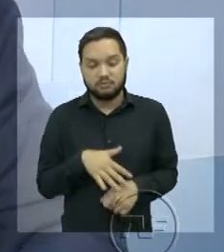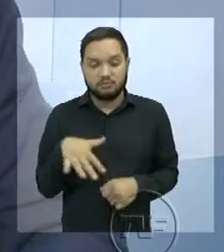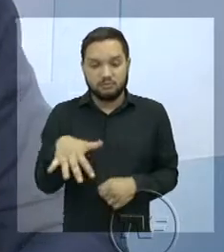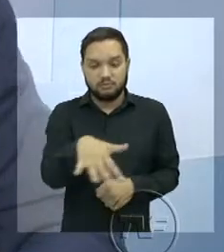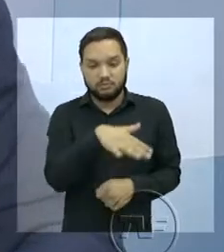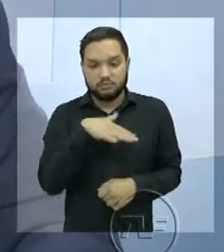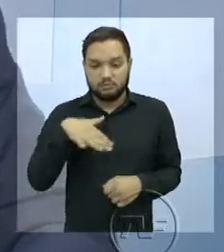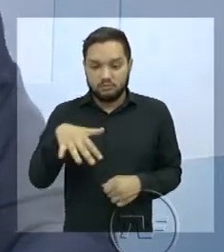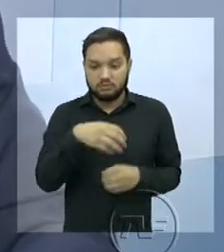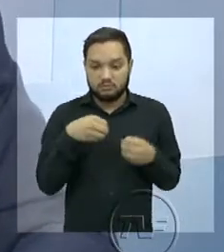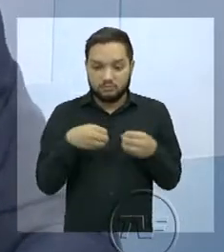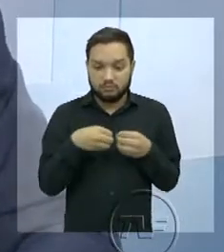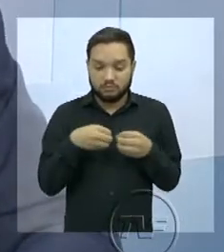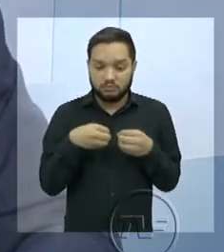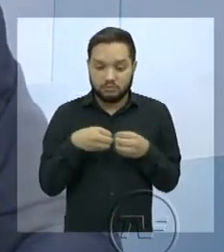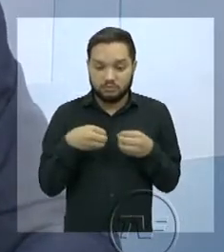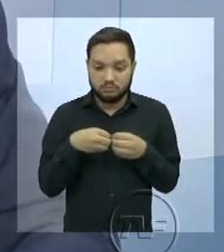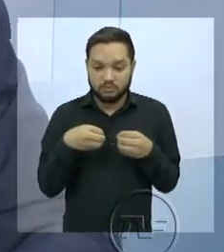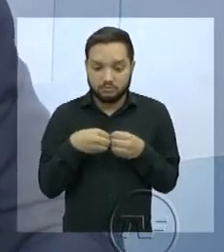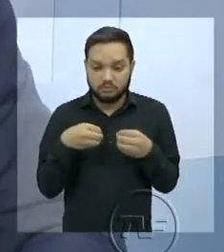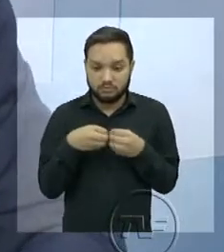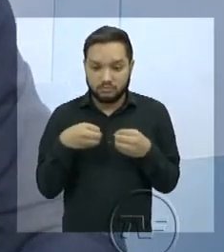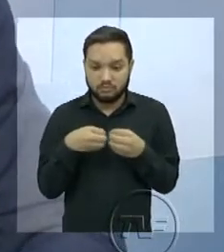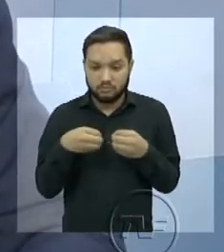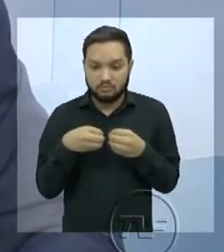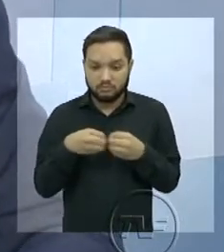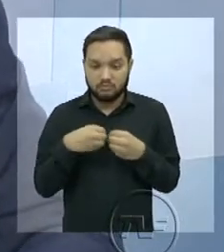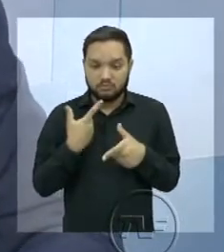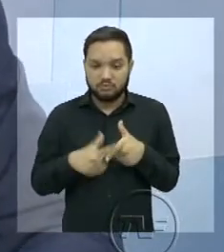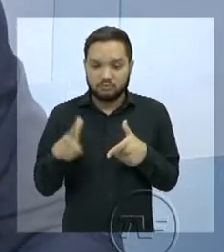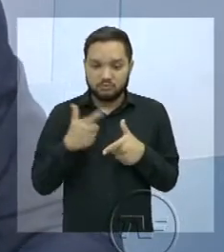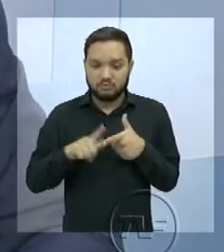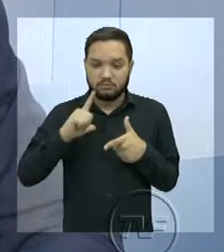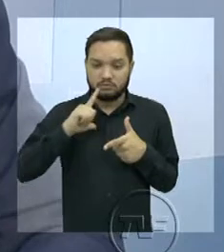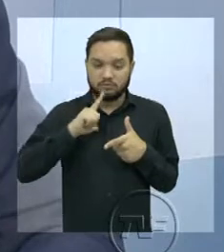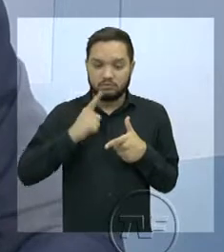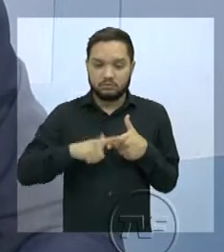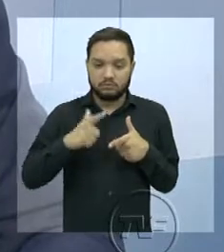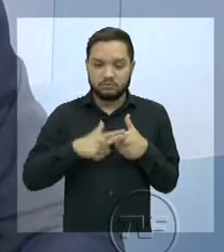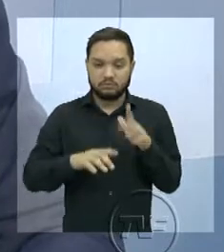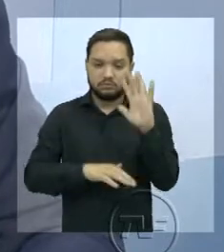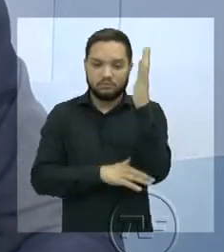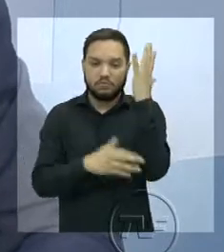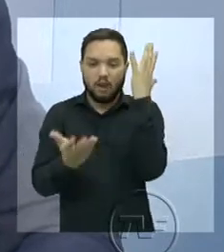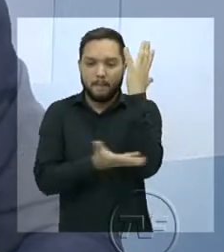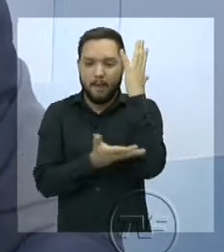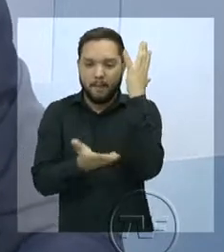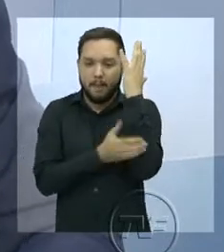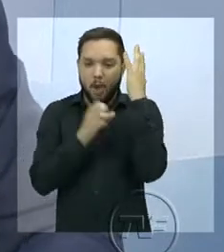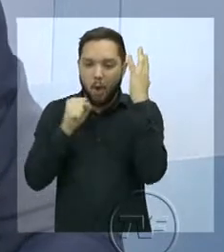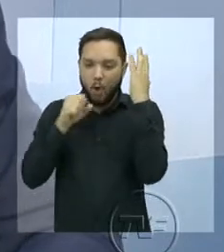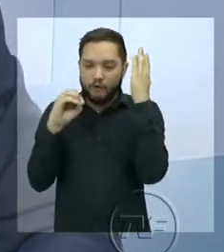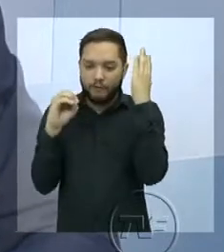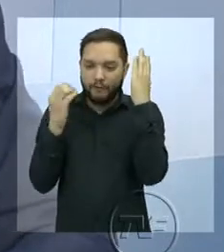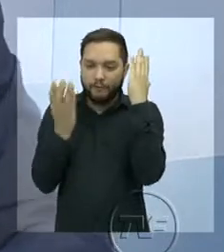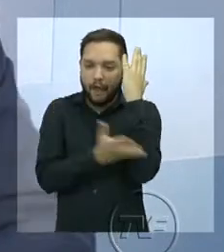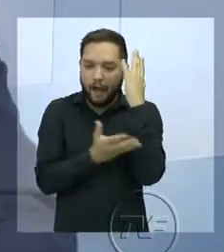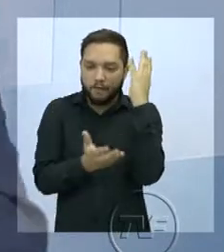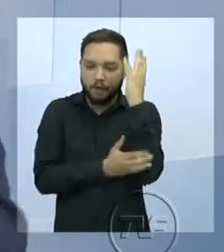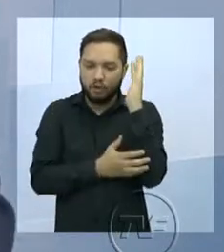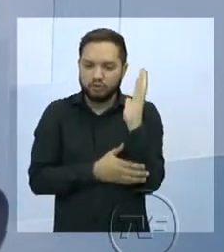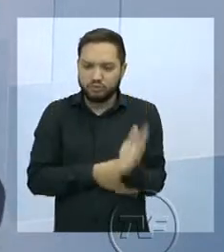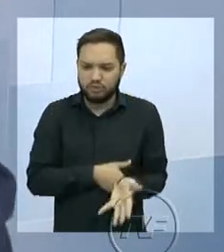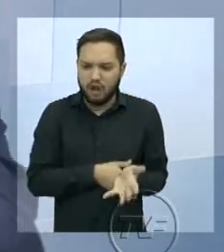ali vizinho ao parque, por exemplo, está sofrendo um desmatamento. São 80 árvores que foram cortadas